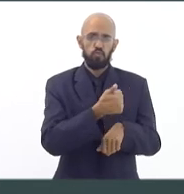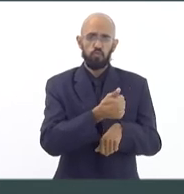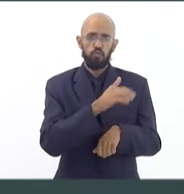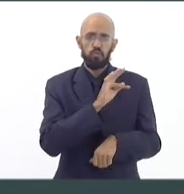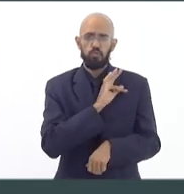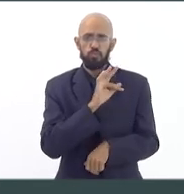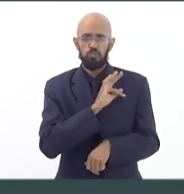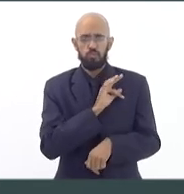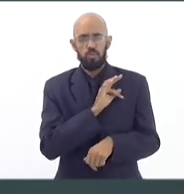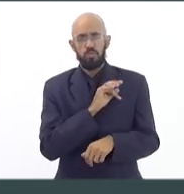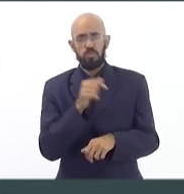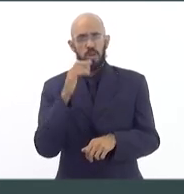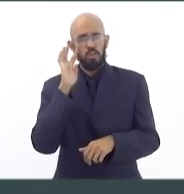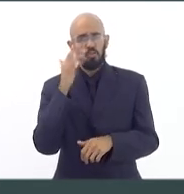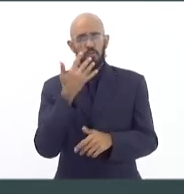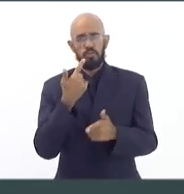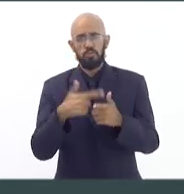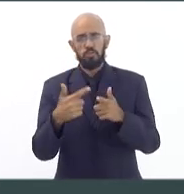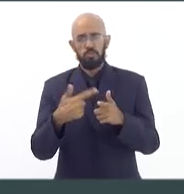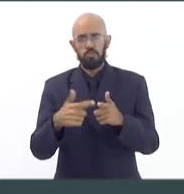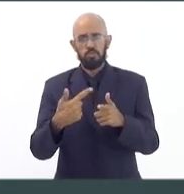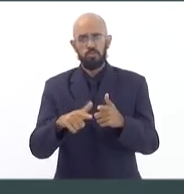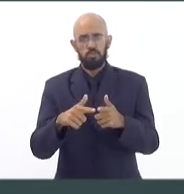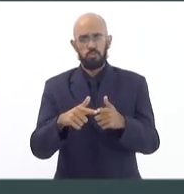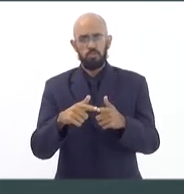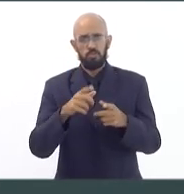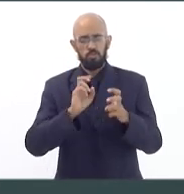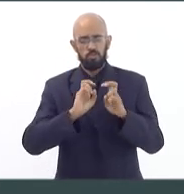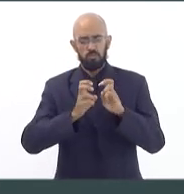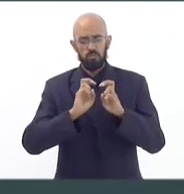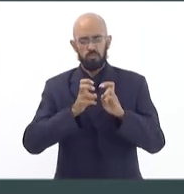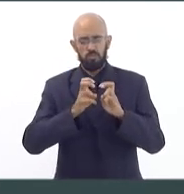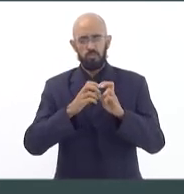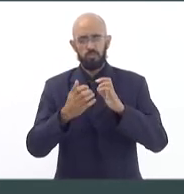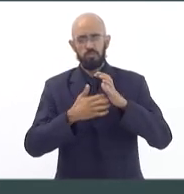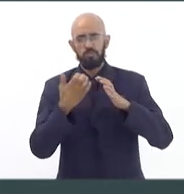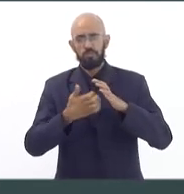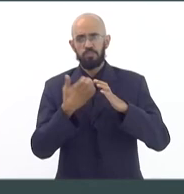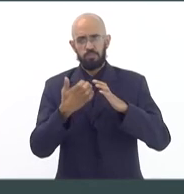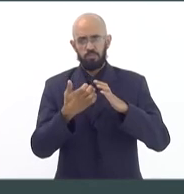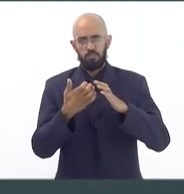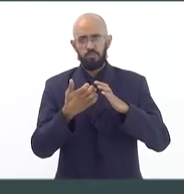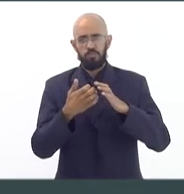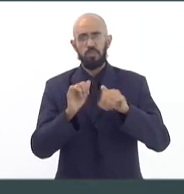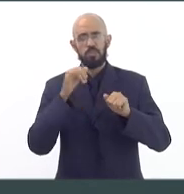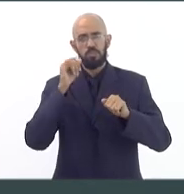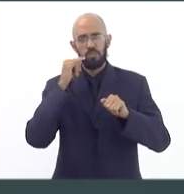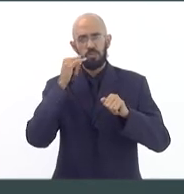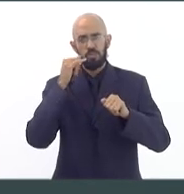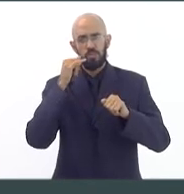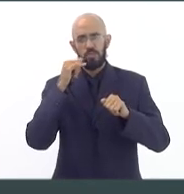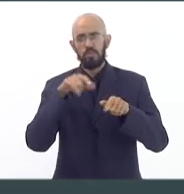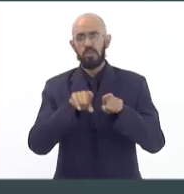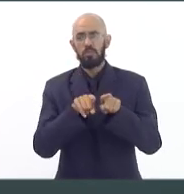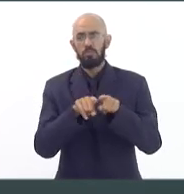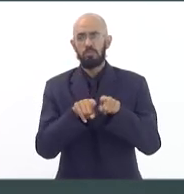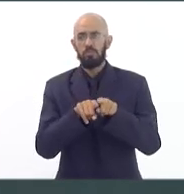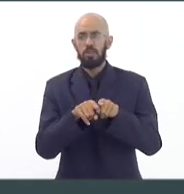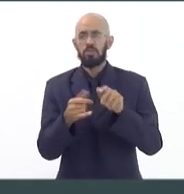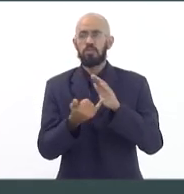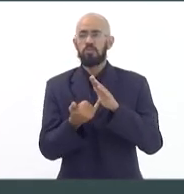assunto da SuperVia e de outros assuntos normalmente afeta os instituição financeira o combate ao ao roubar banco